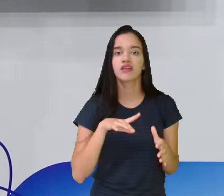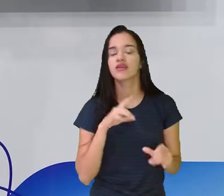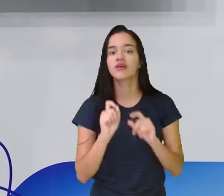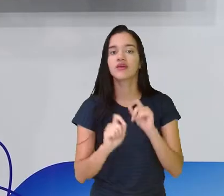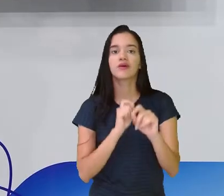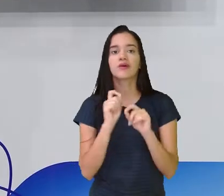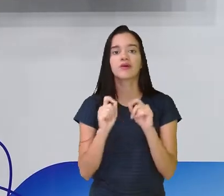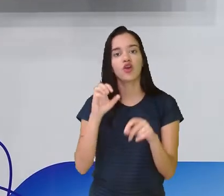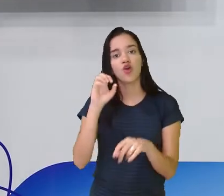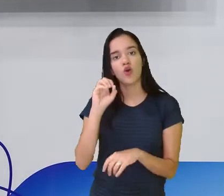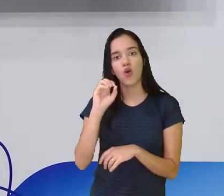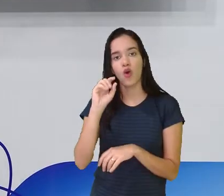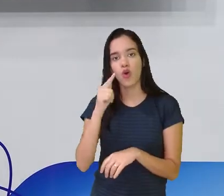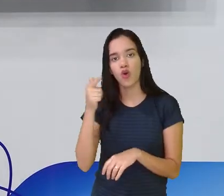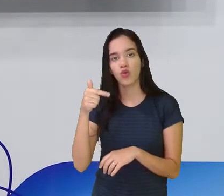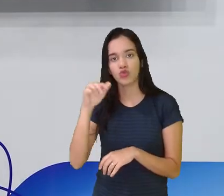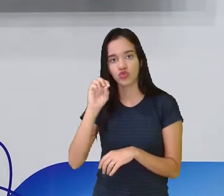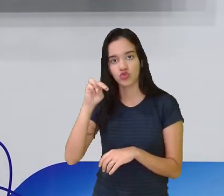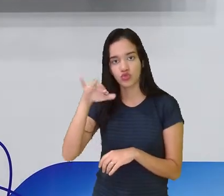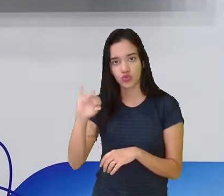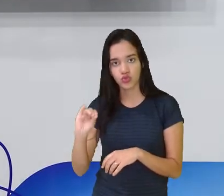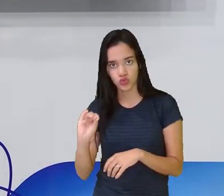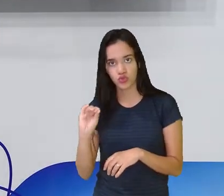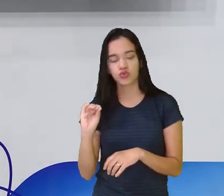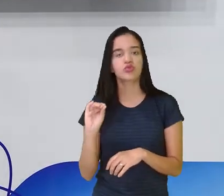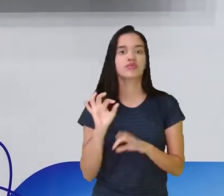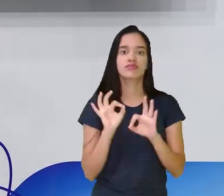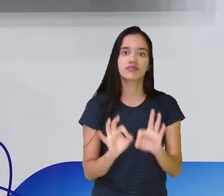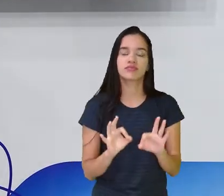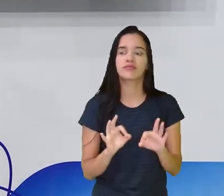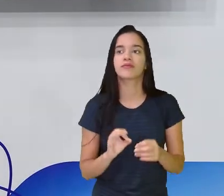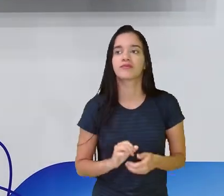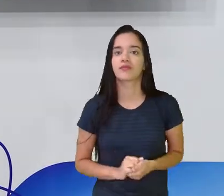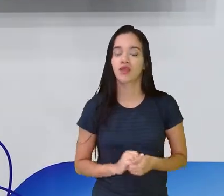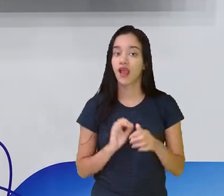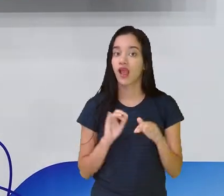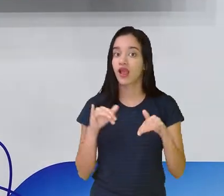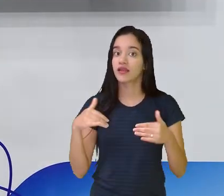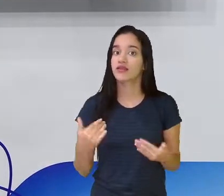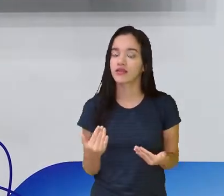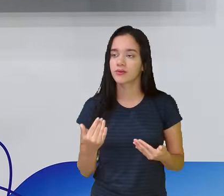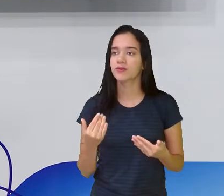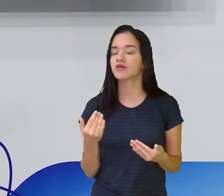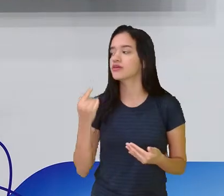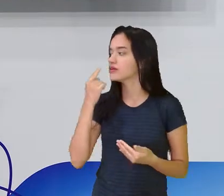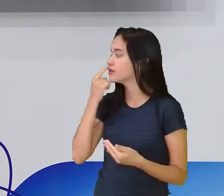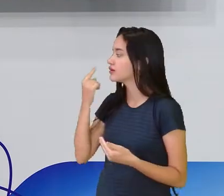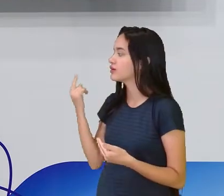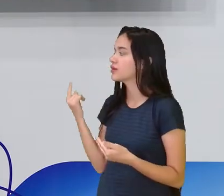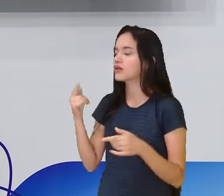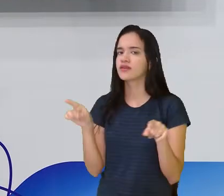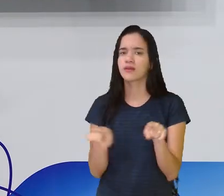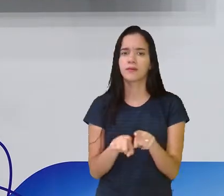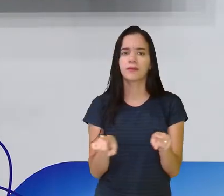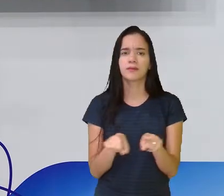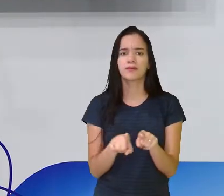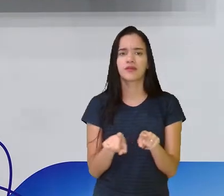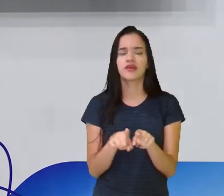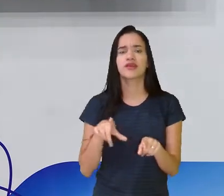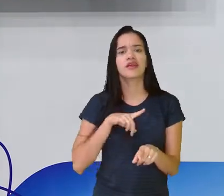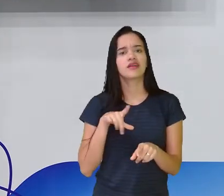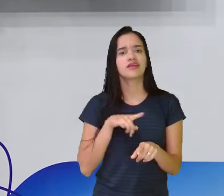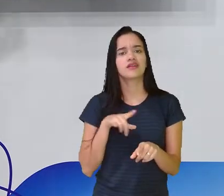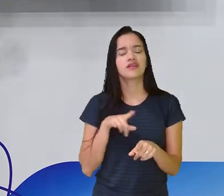o gás ozônio, que a gente fala bastante sobre ele, tá? Então, além do ozônio, a gente também tem o